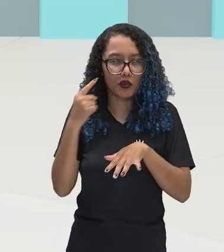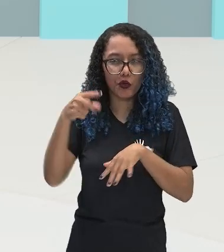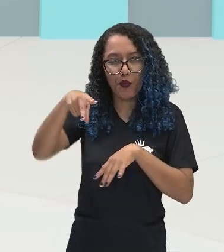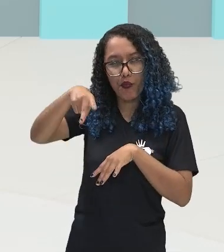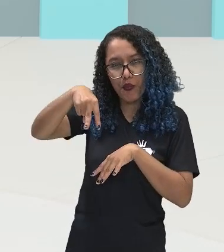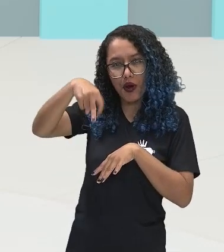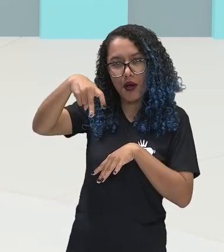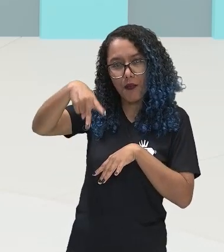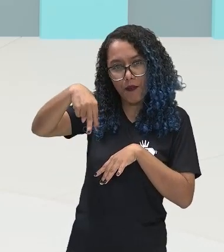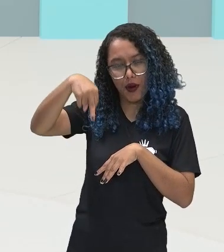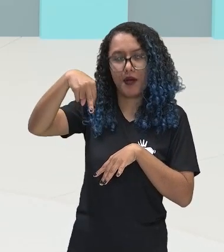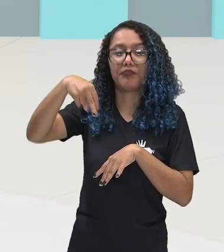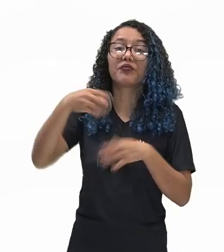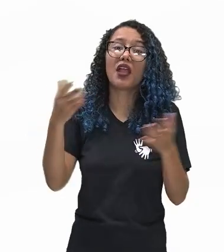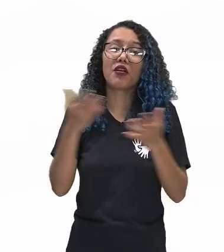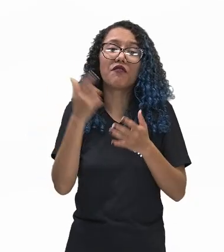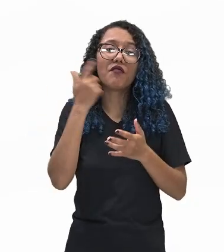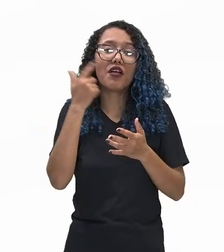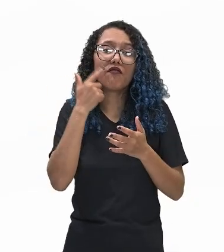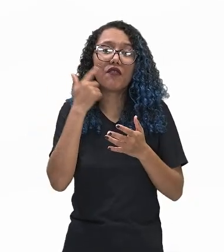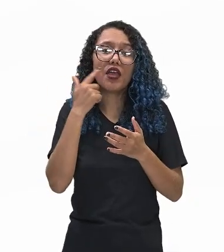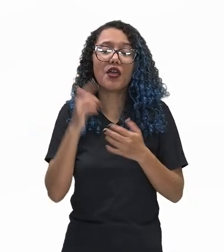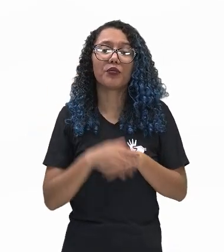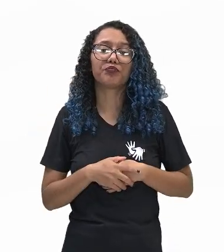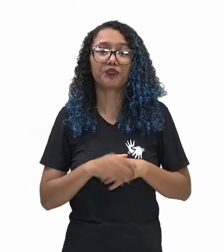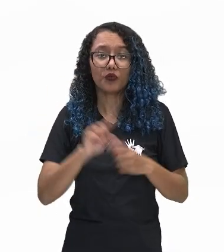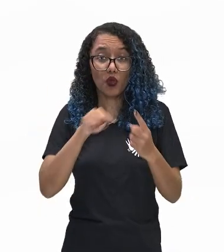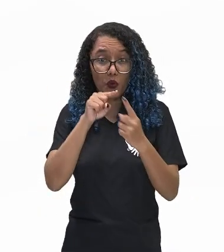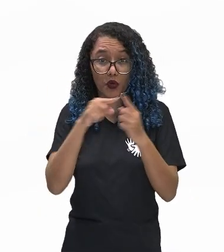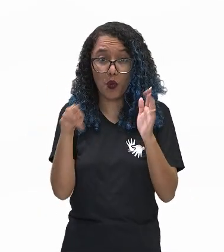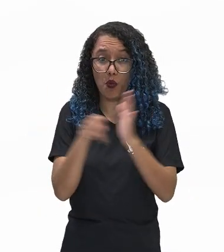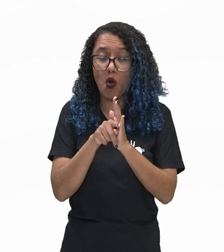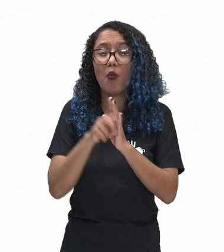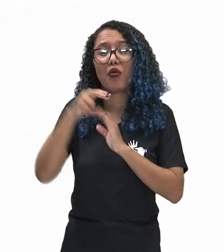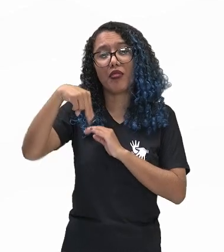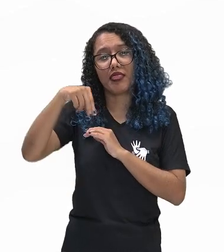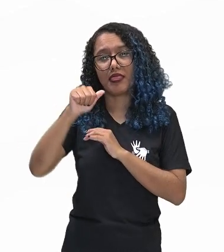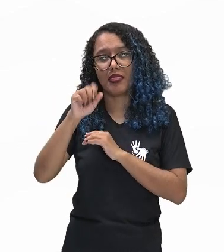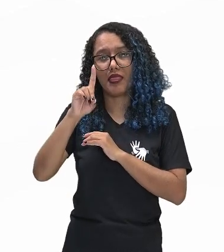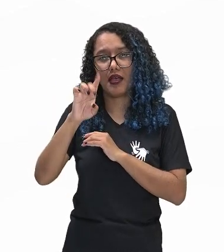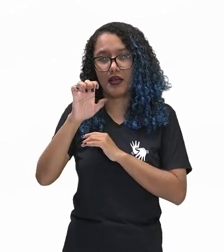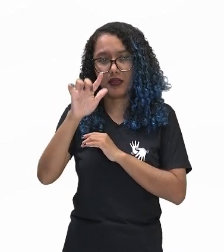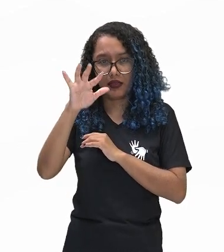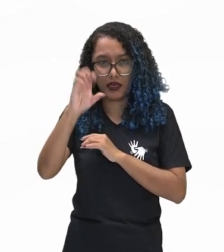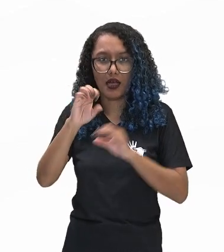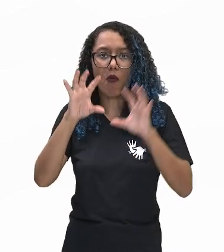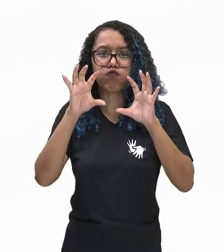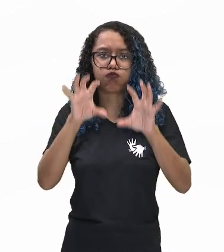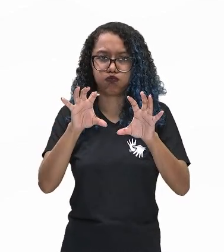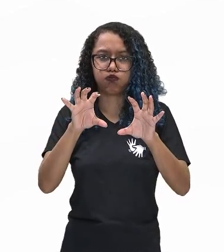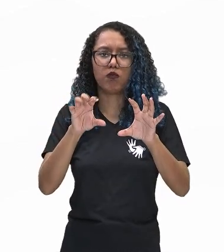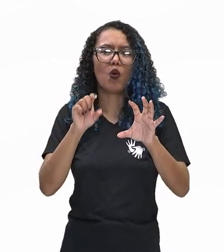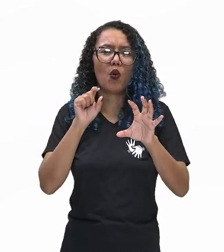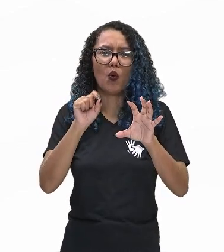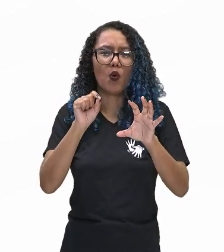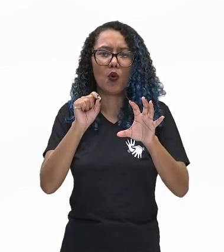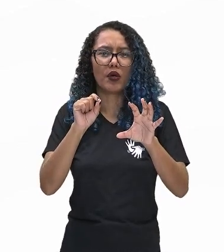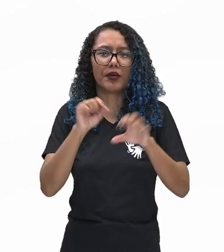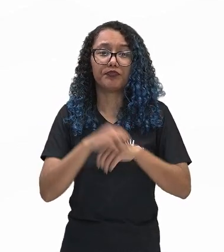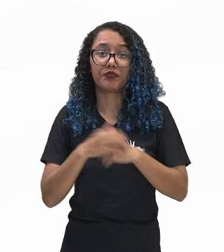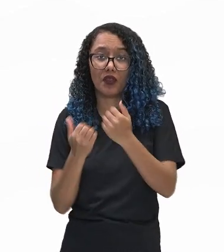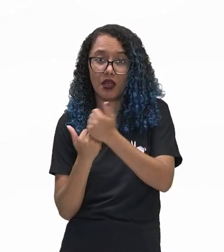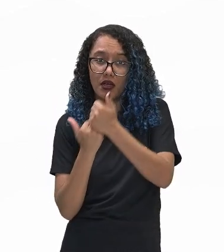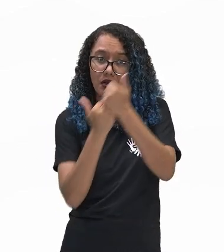função das nádegas suporte e sustentação do corpo quando estamos sentados